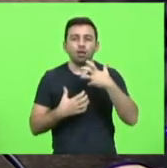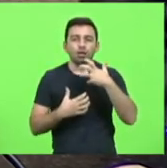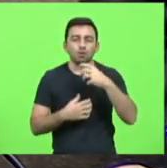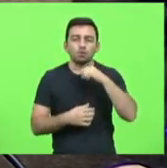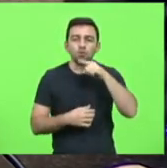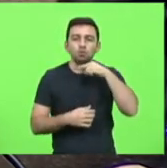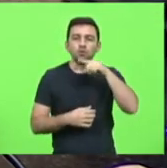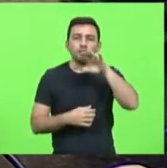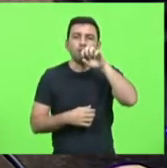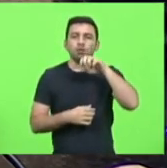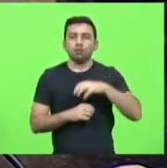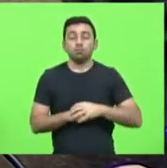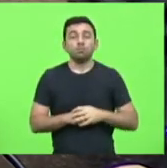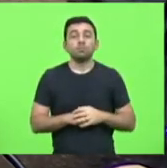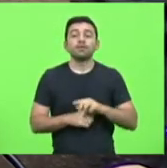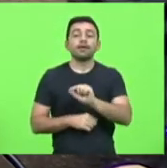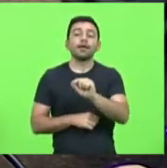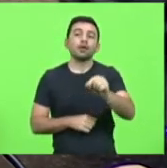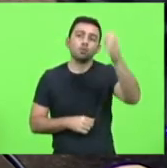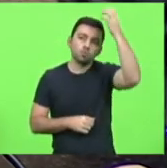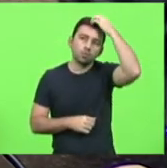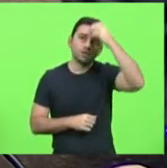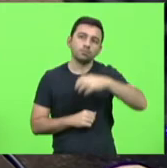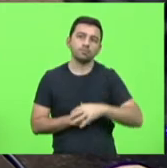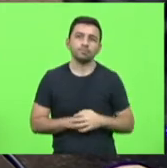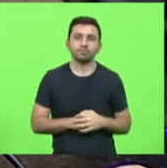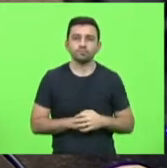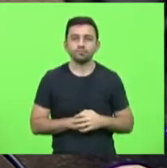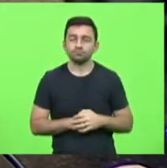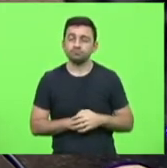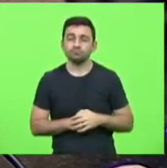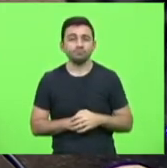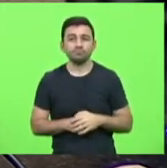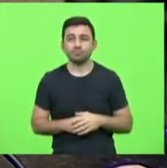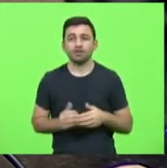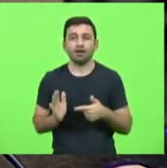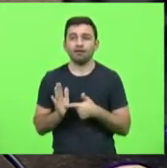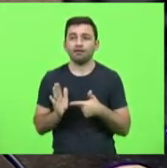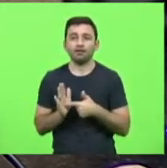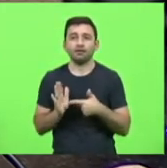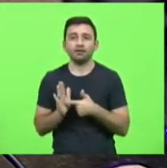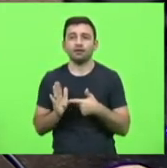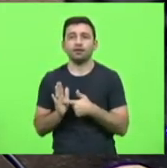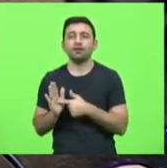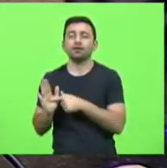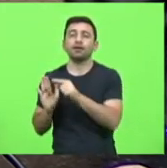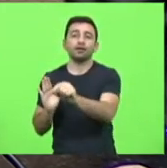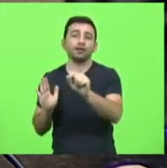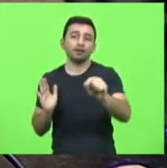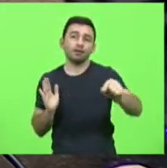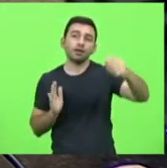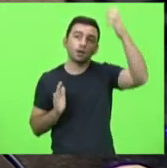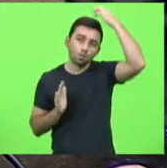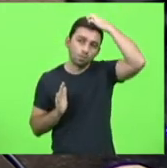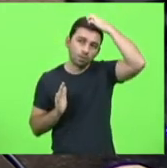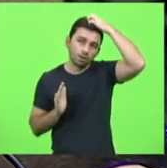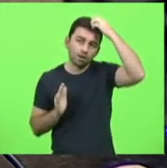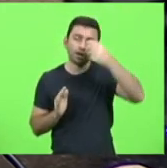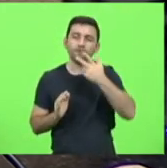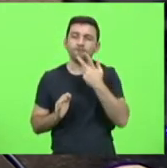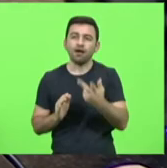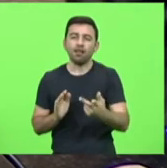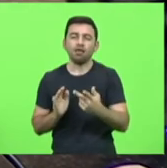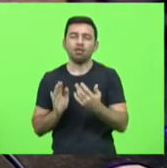por essas mortes? Então está aqui. Eu quero ver quem serão os culpados por este negacionismo